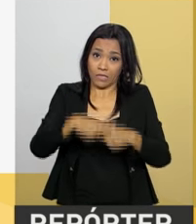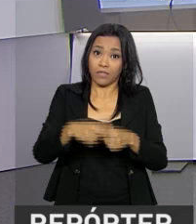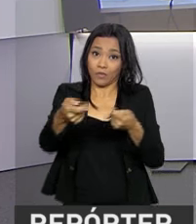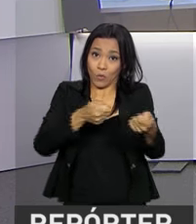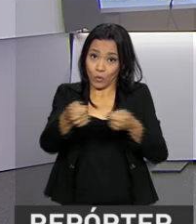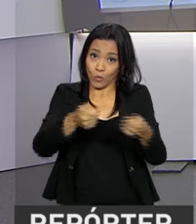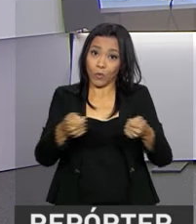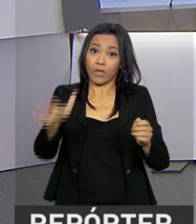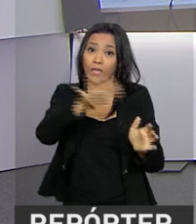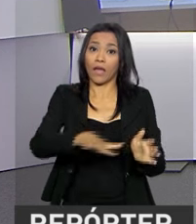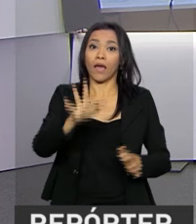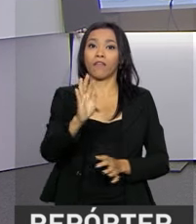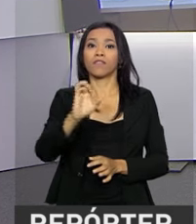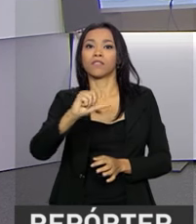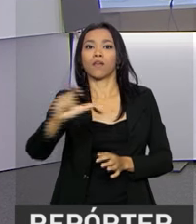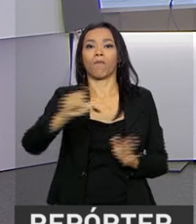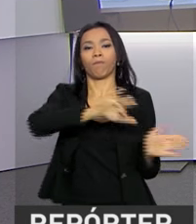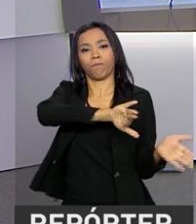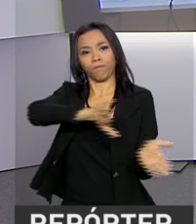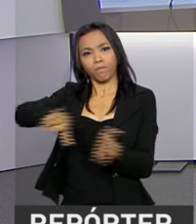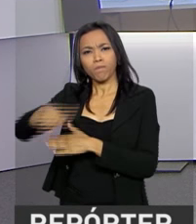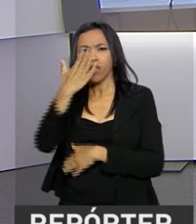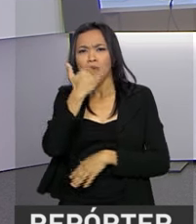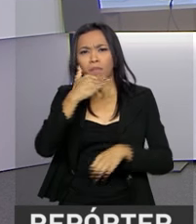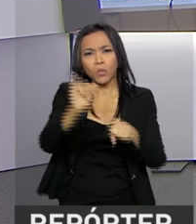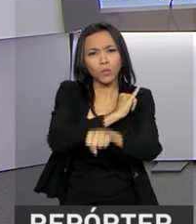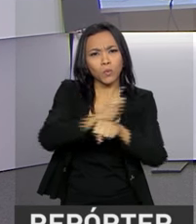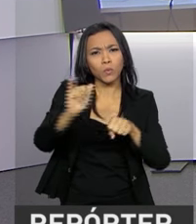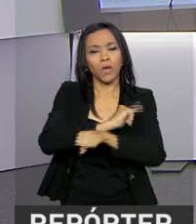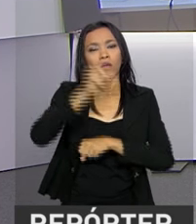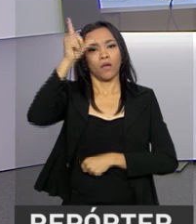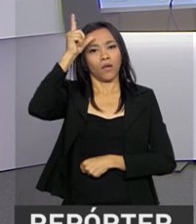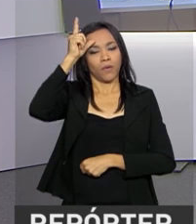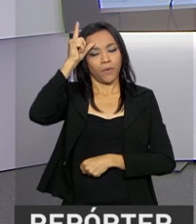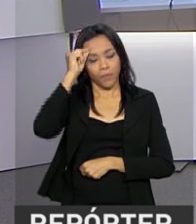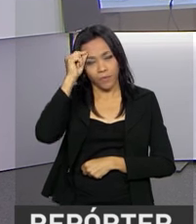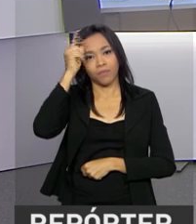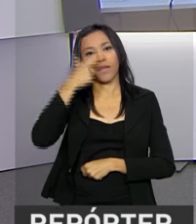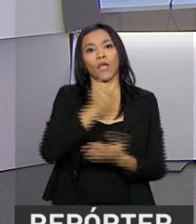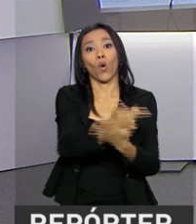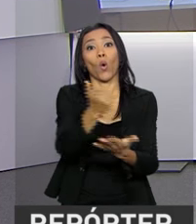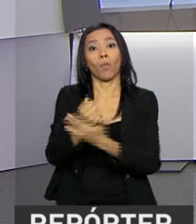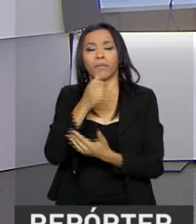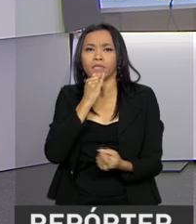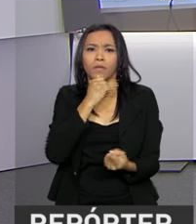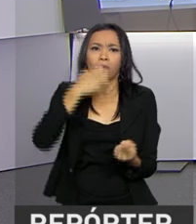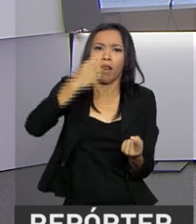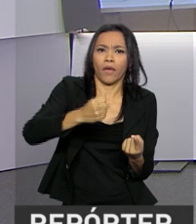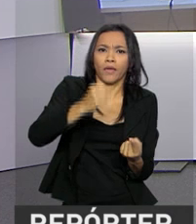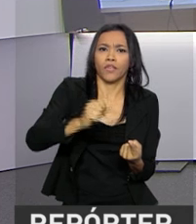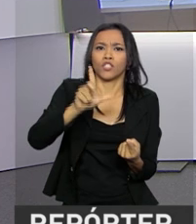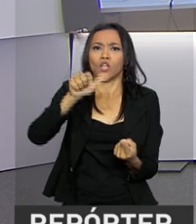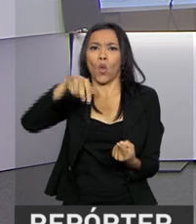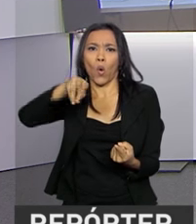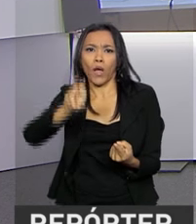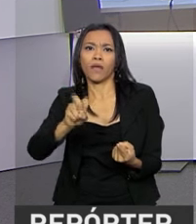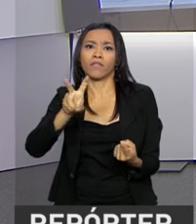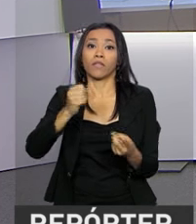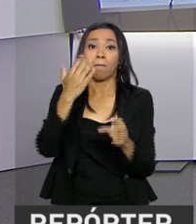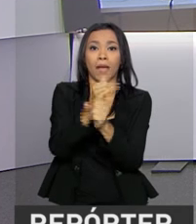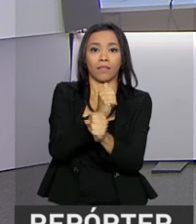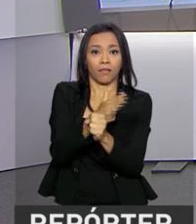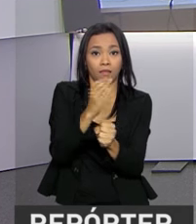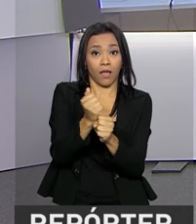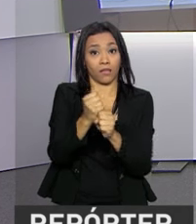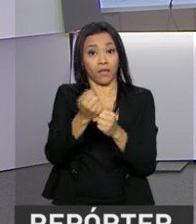né? E os alimentos trouxeram alívio para o bolso dos consumidores. Produtos como leite longa vida, batata e cenoura